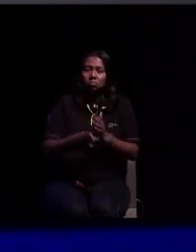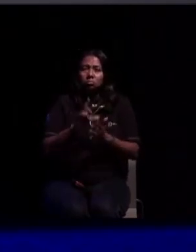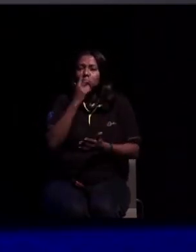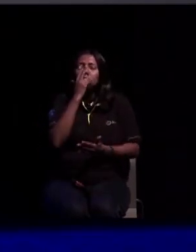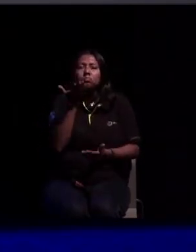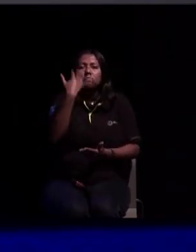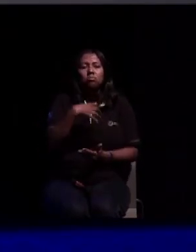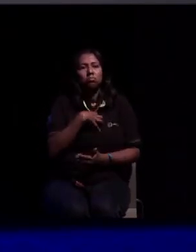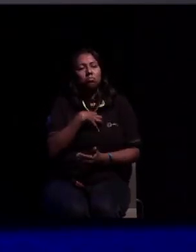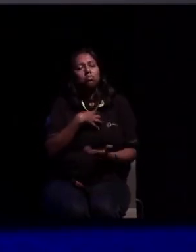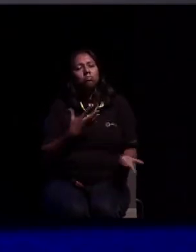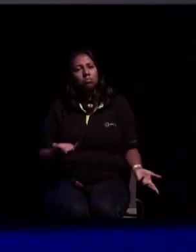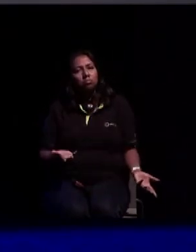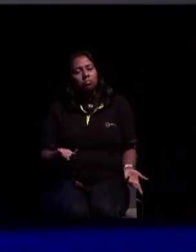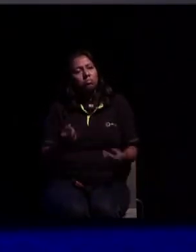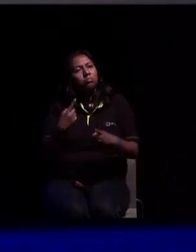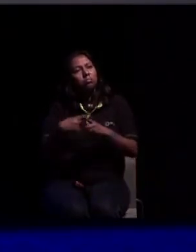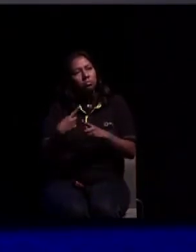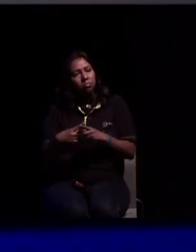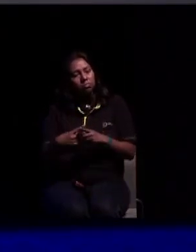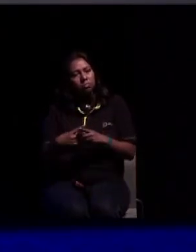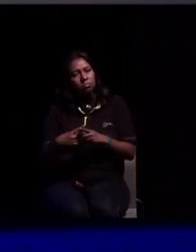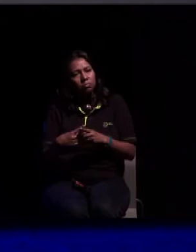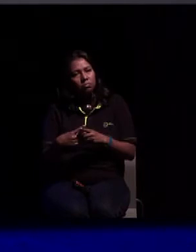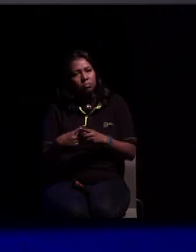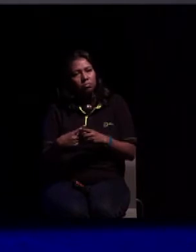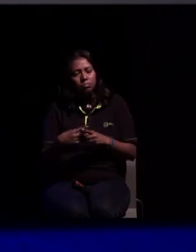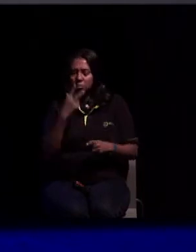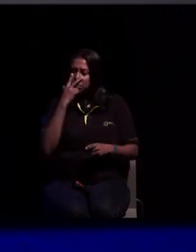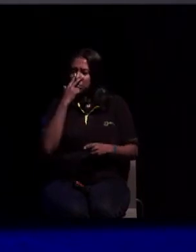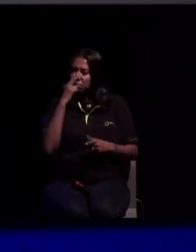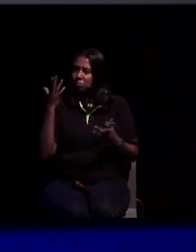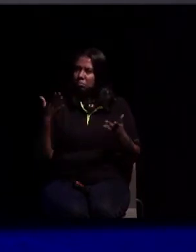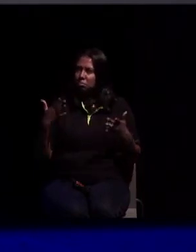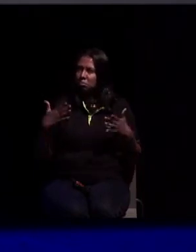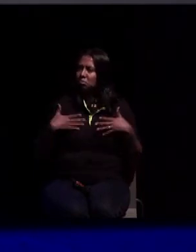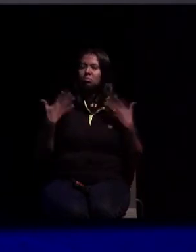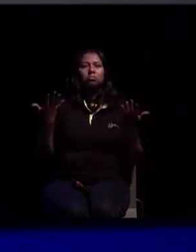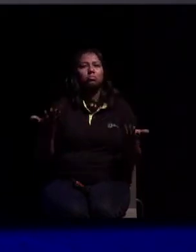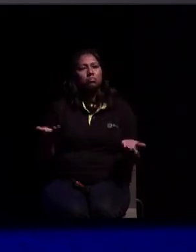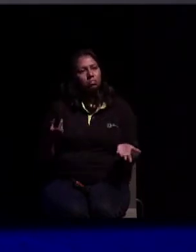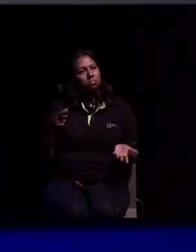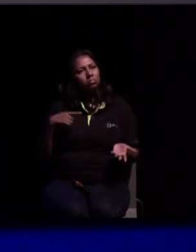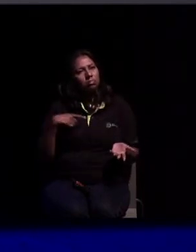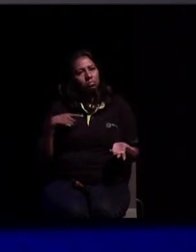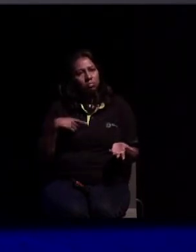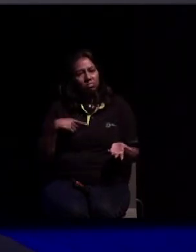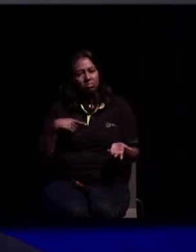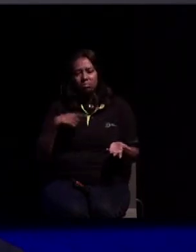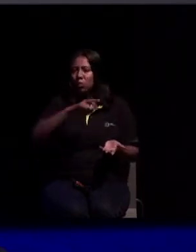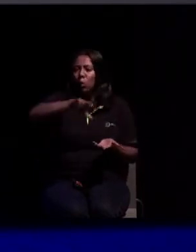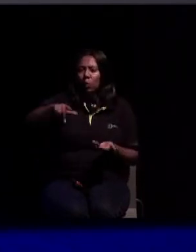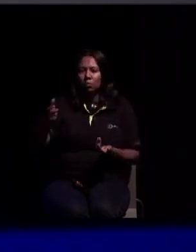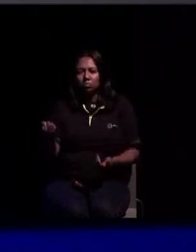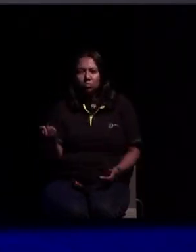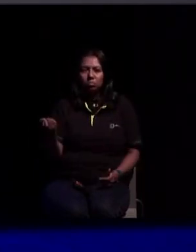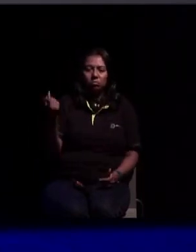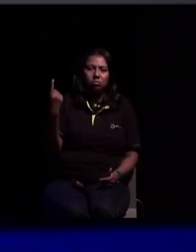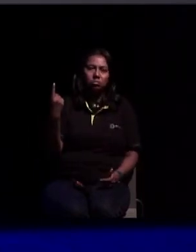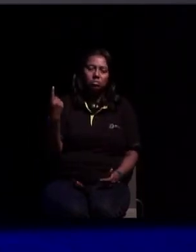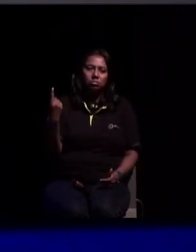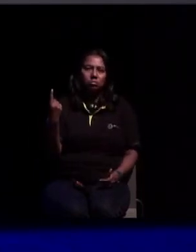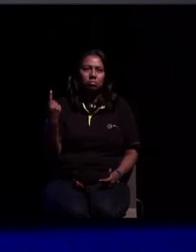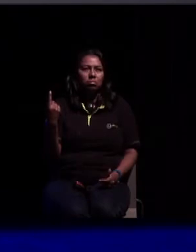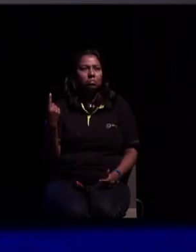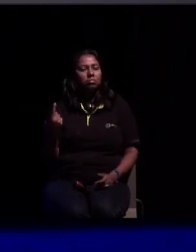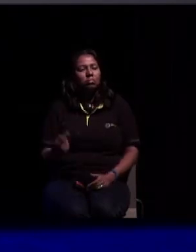Né? Por quê? Porque a gente se assusta com tudo aquilo que é não só estranho, etc., mas que